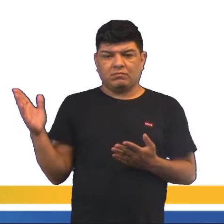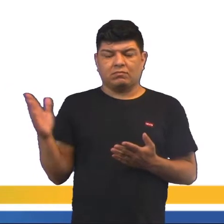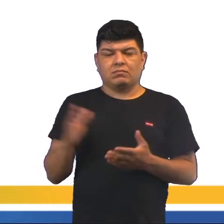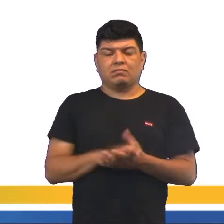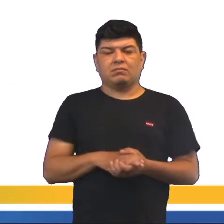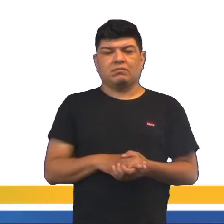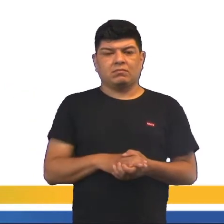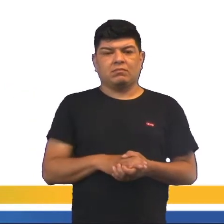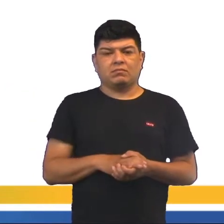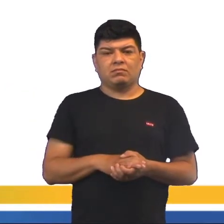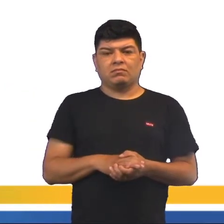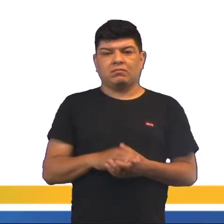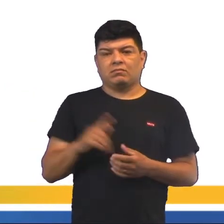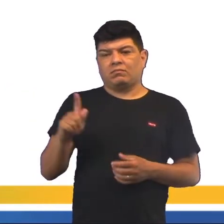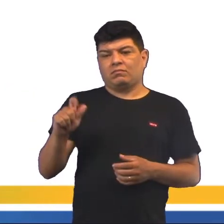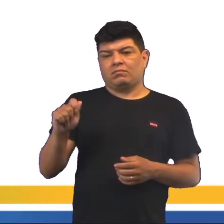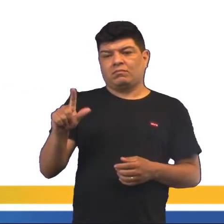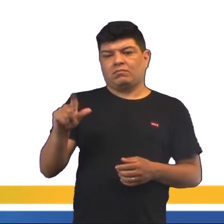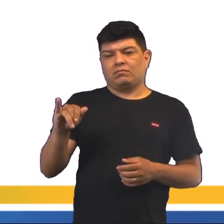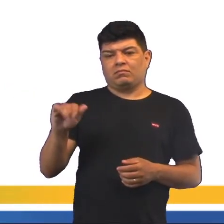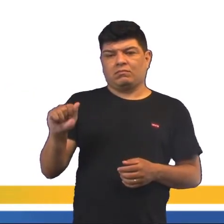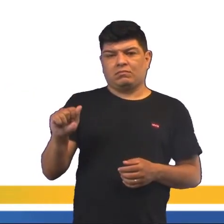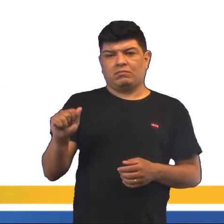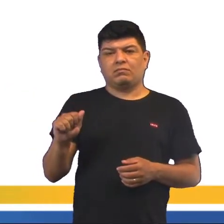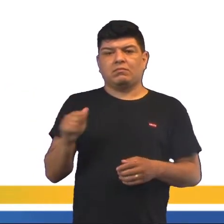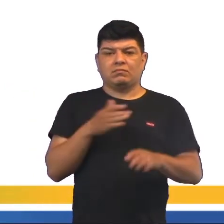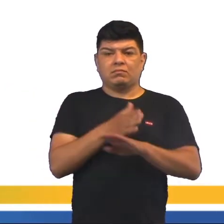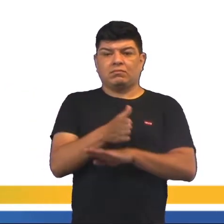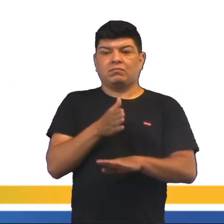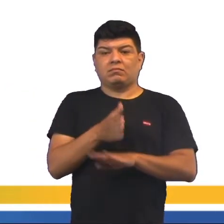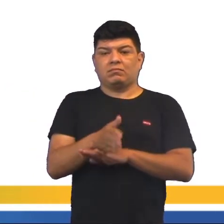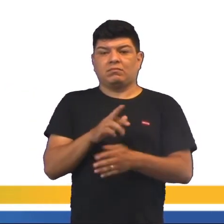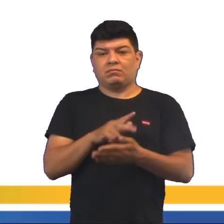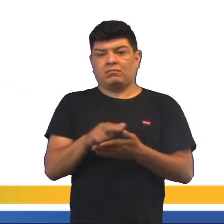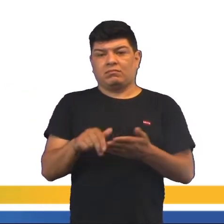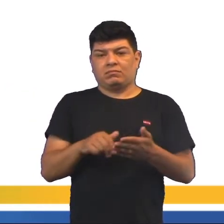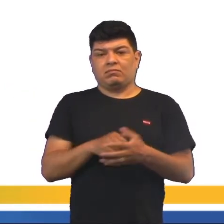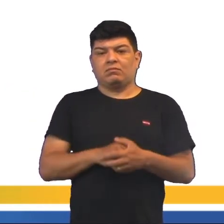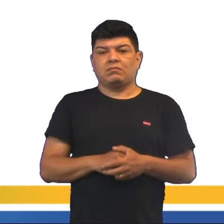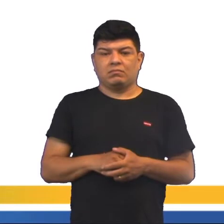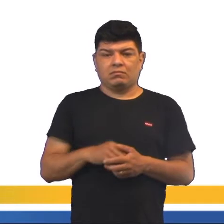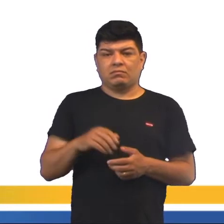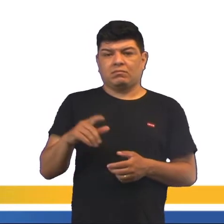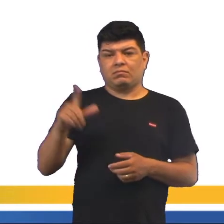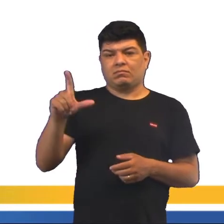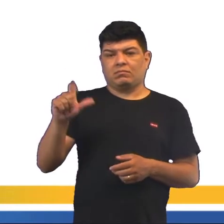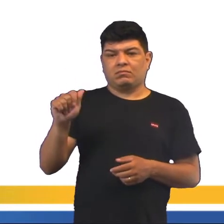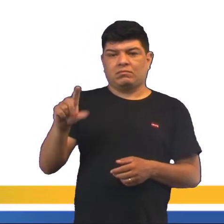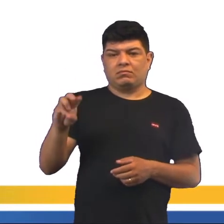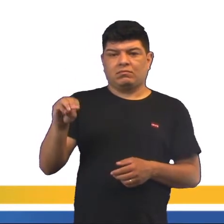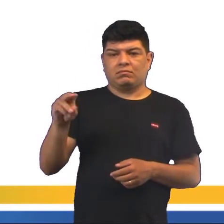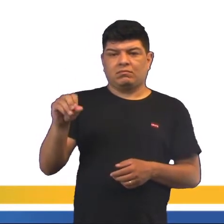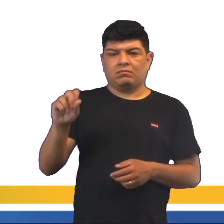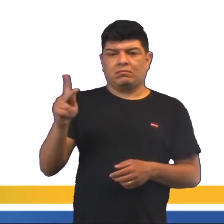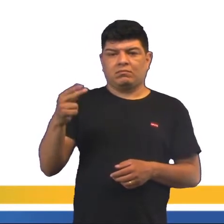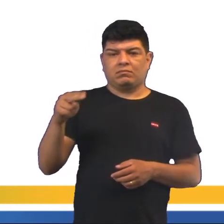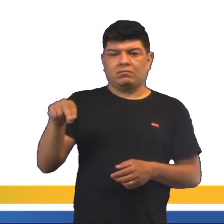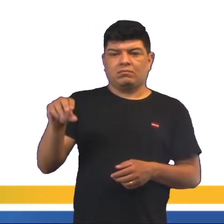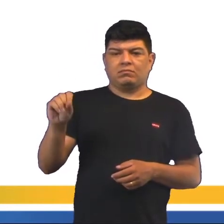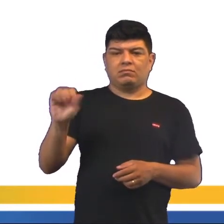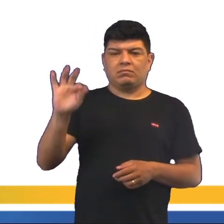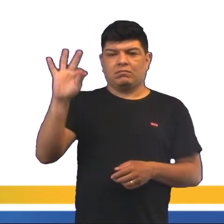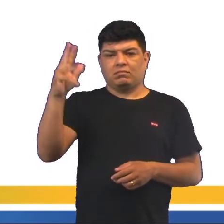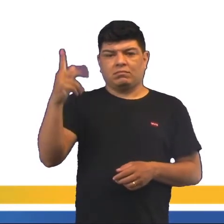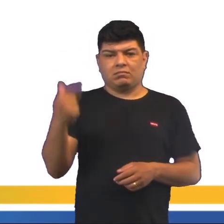A gente tem aí, ó, a região da Gália, né, foi invadida pelos francos, visigodos, burgúndios, alamanos e hunos, né?